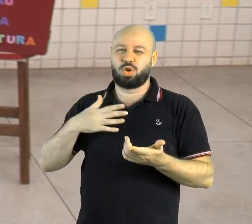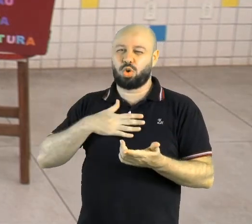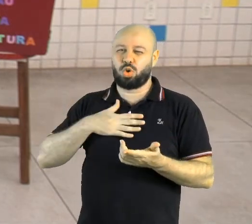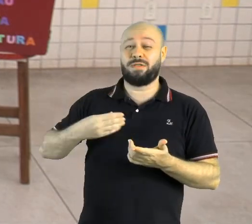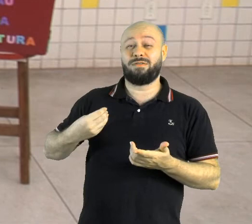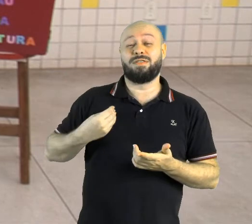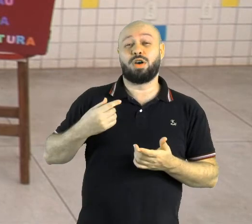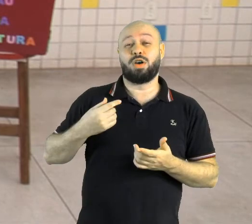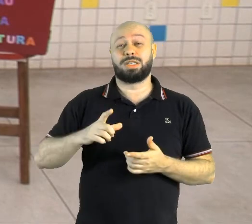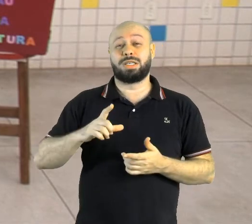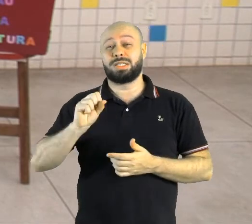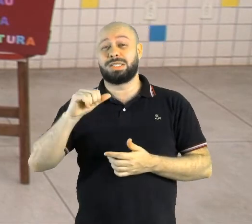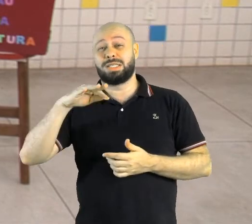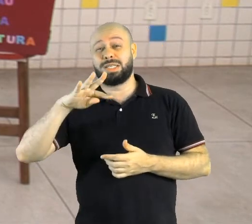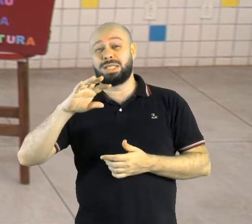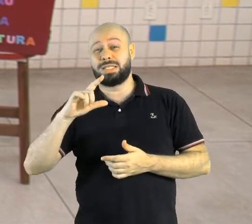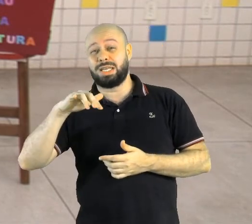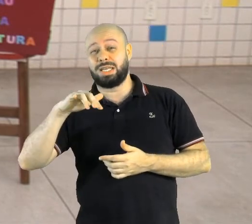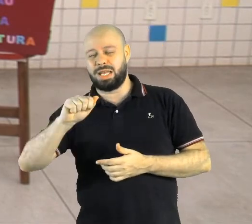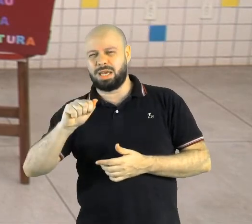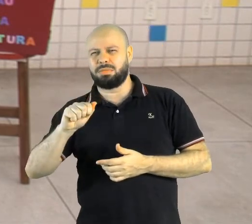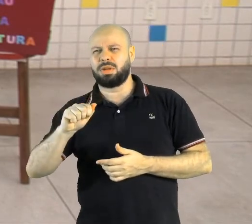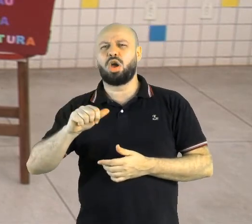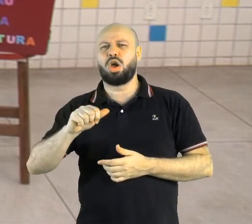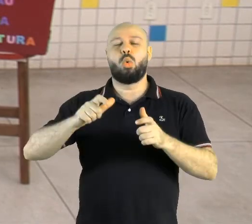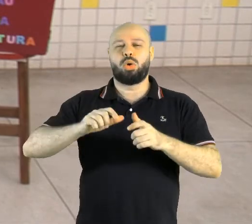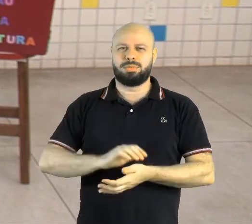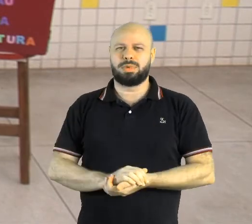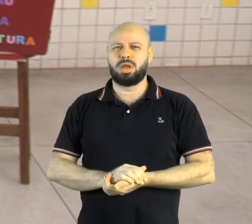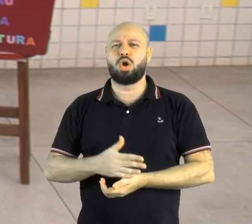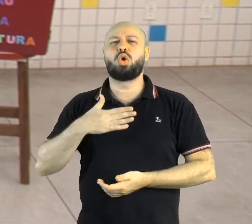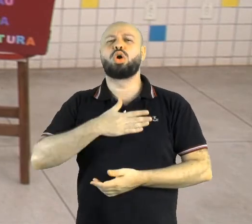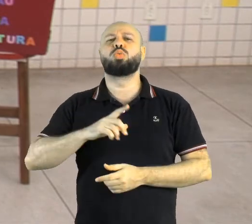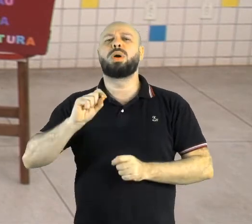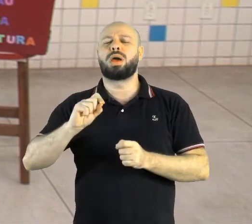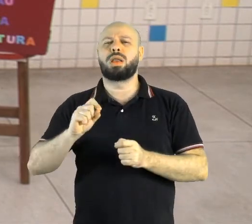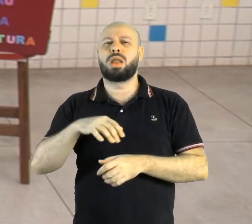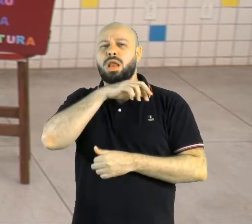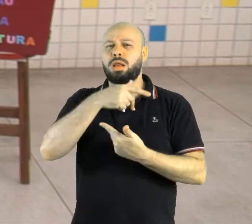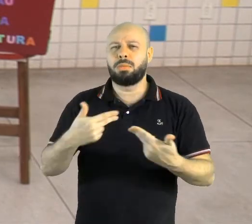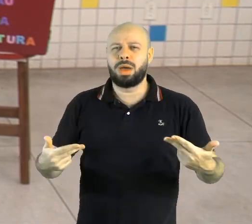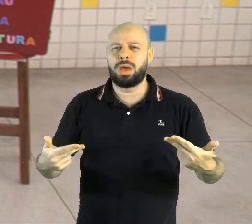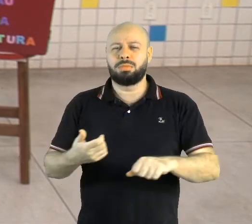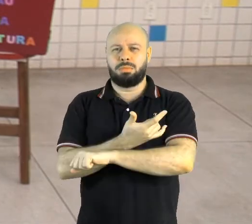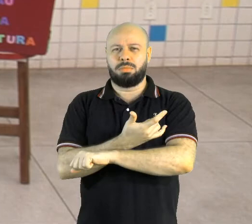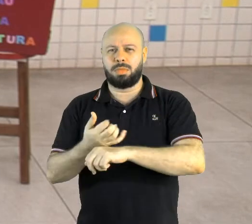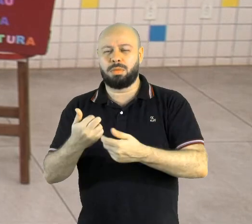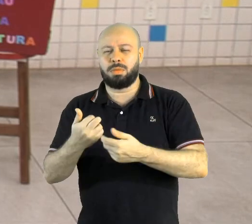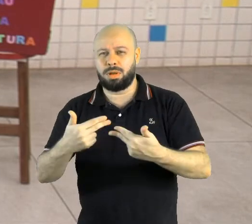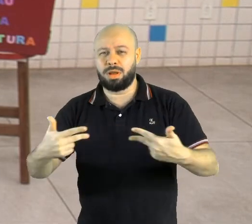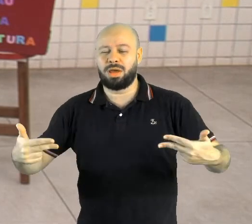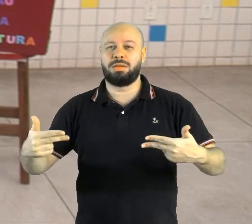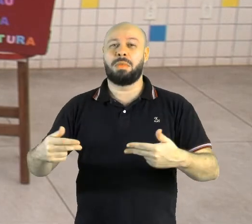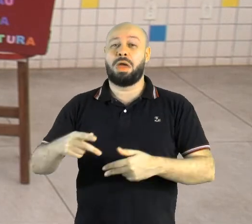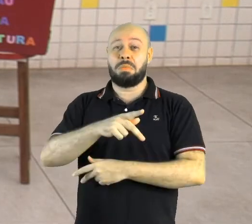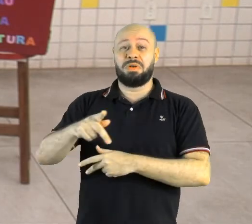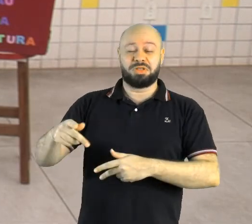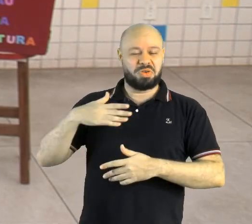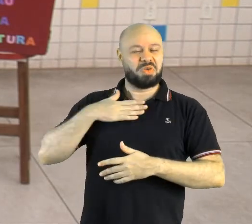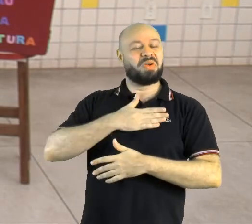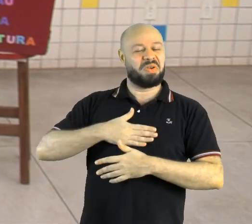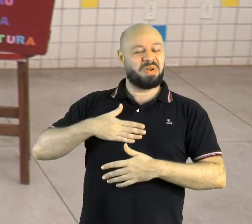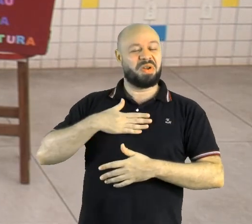local, aonde? O que ele gosta de fazer? Ó? Gosta de animais, de plantas, gosta da professora, que legal,